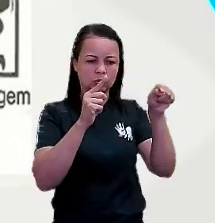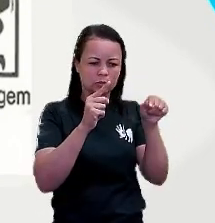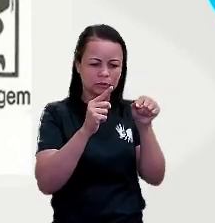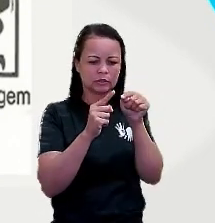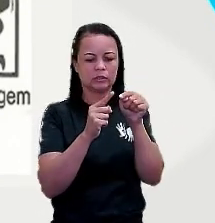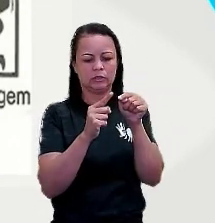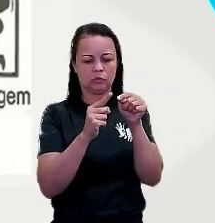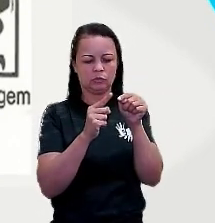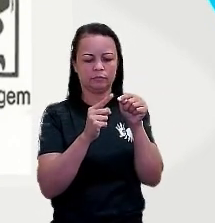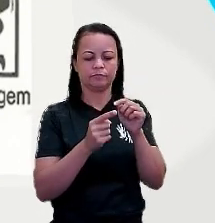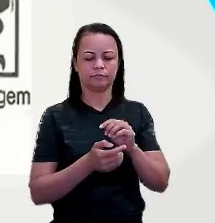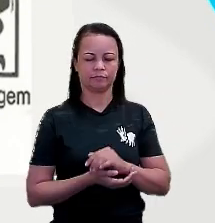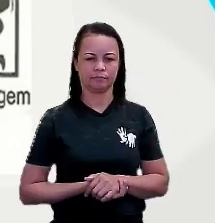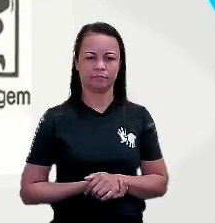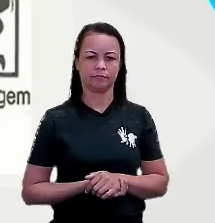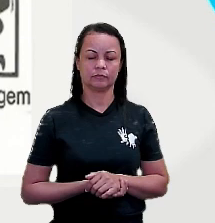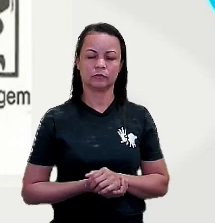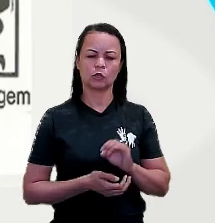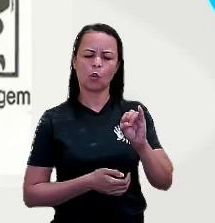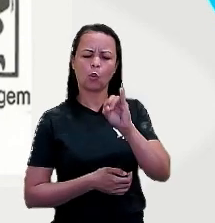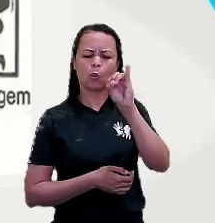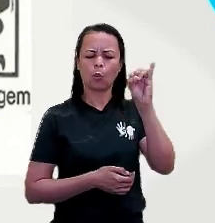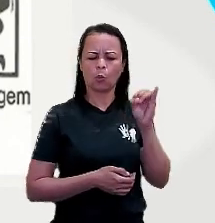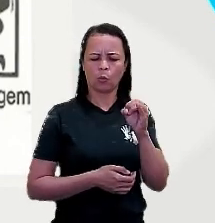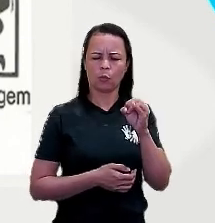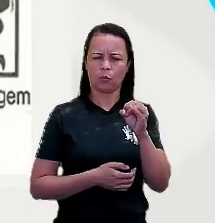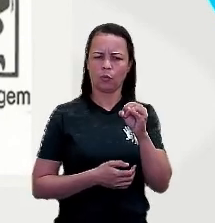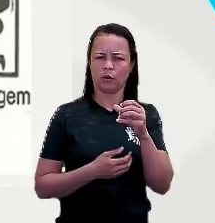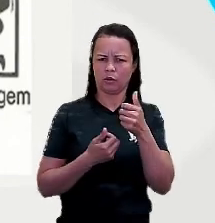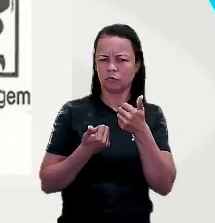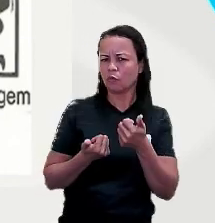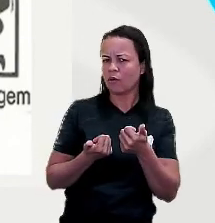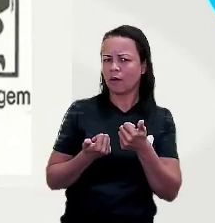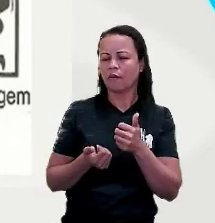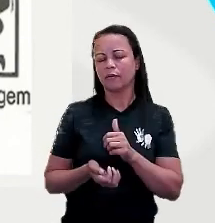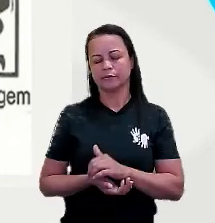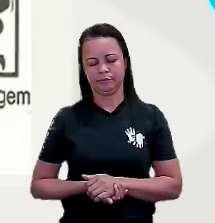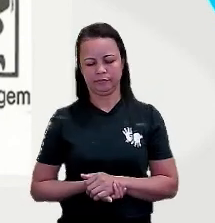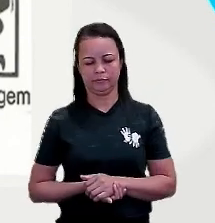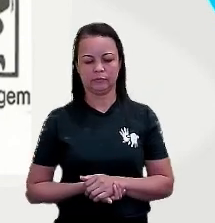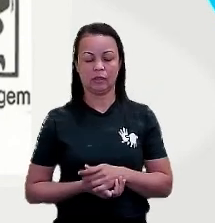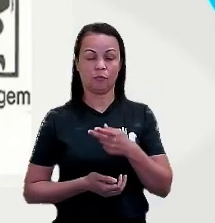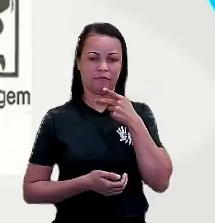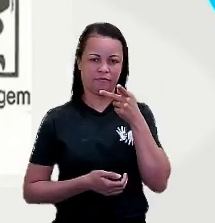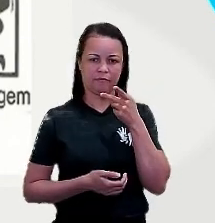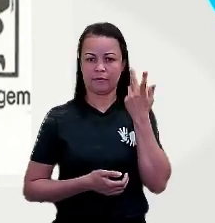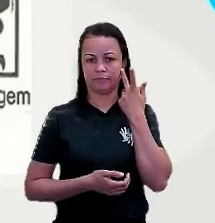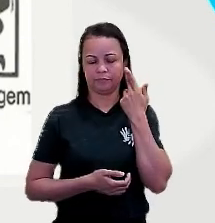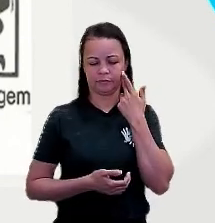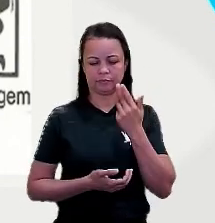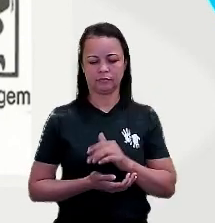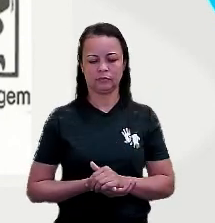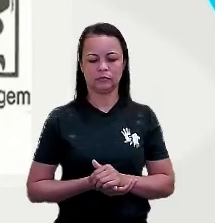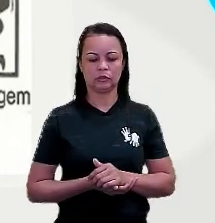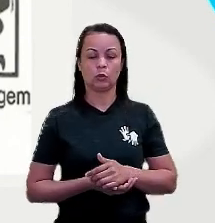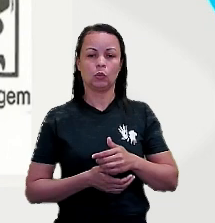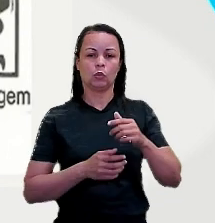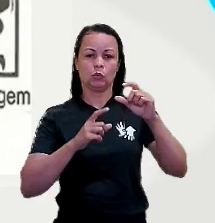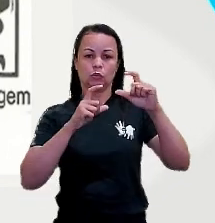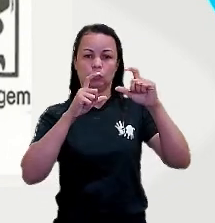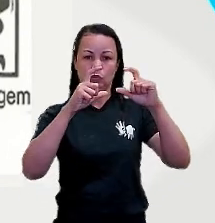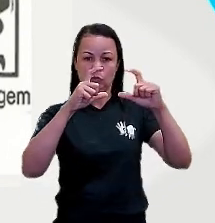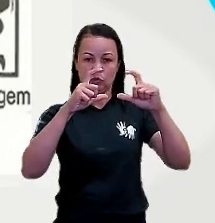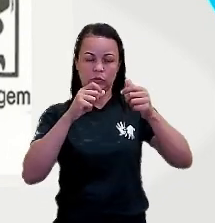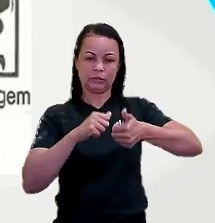setinha indicadora. Diz, oi, como vai? É uma fala comum. Já no segundo